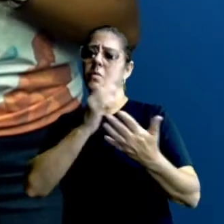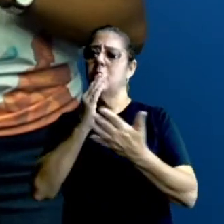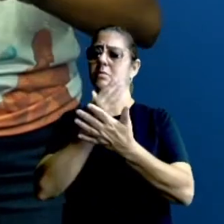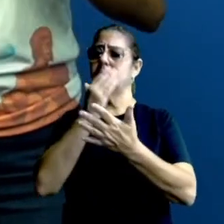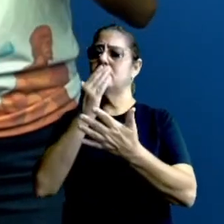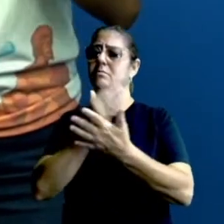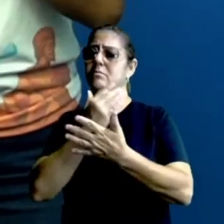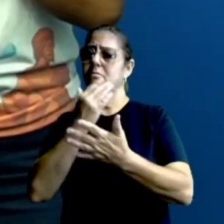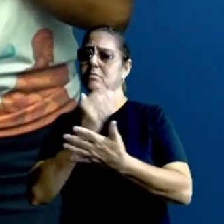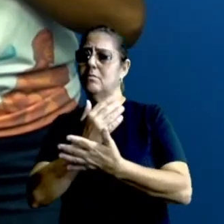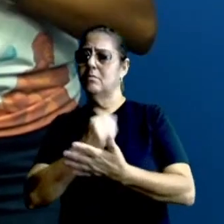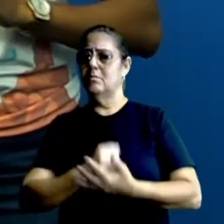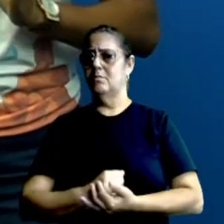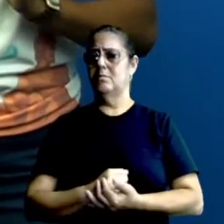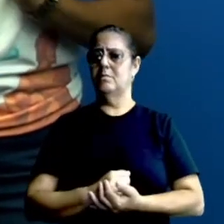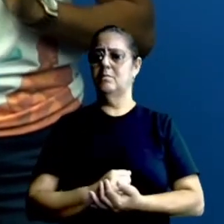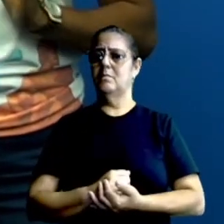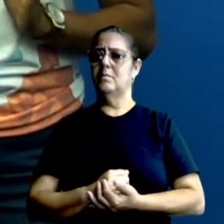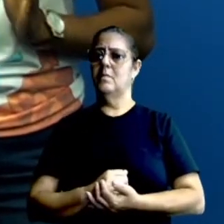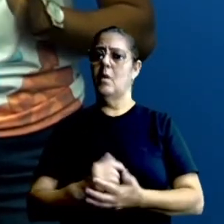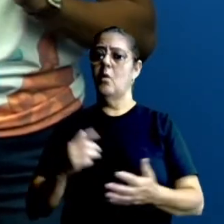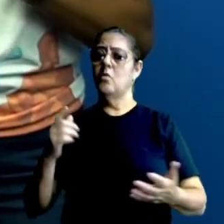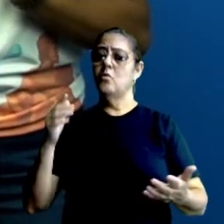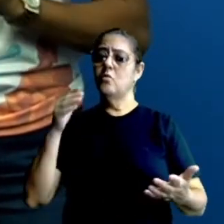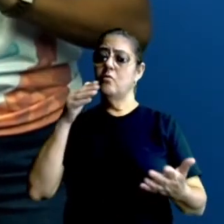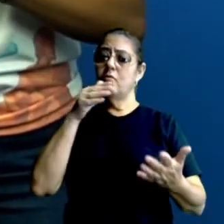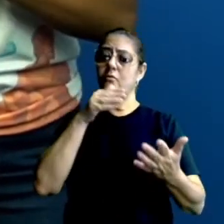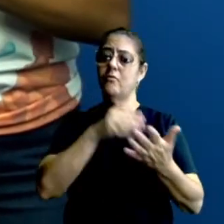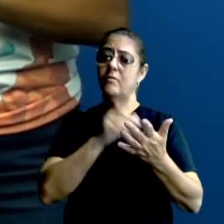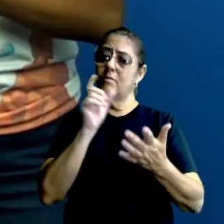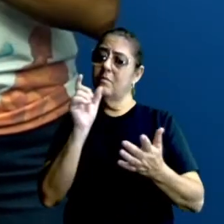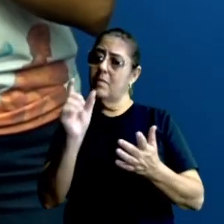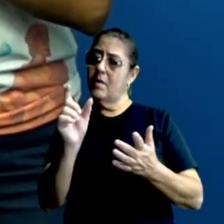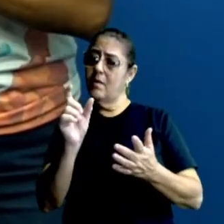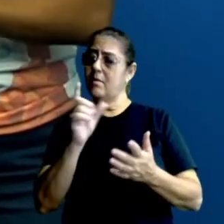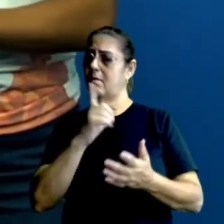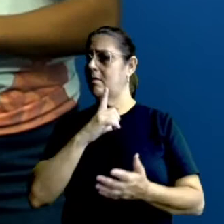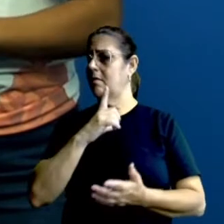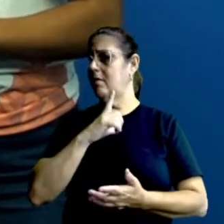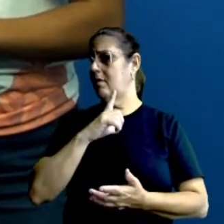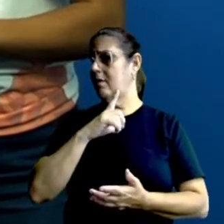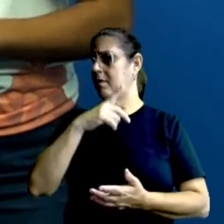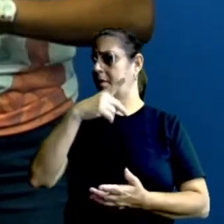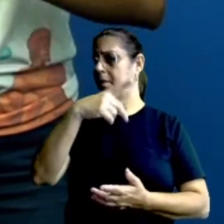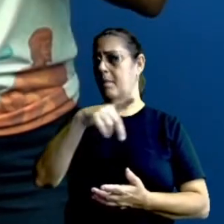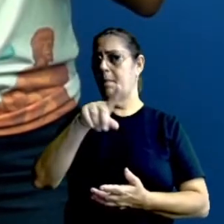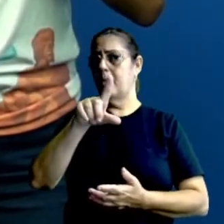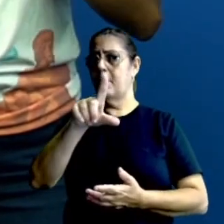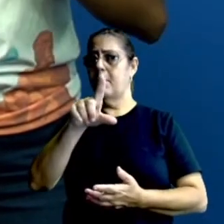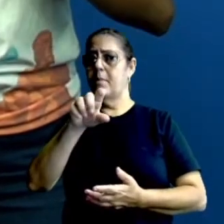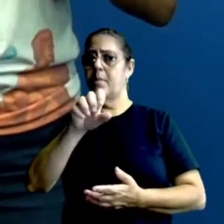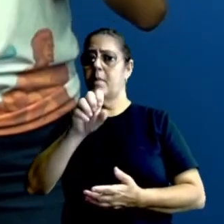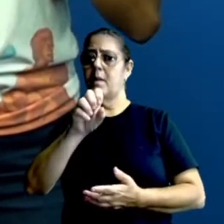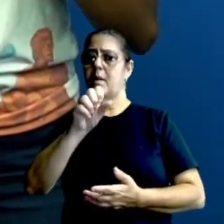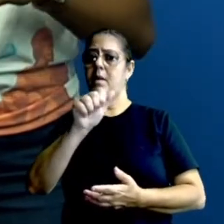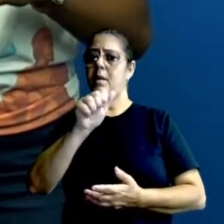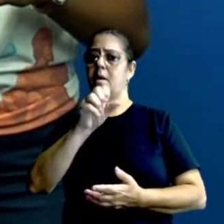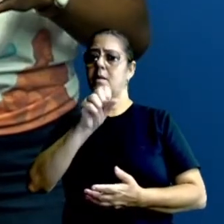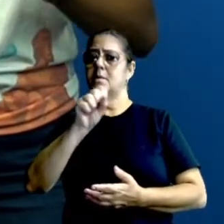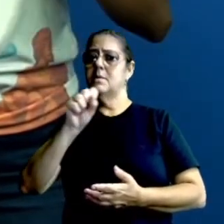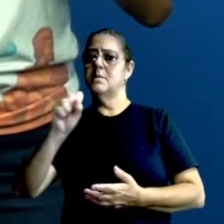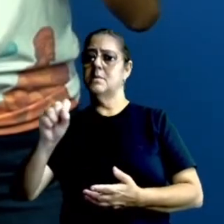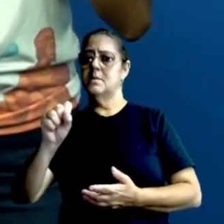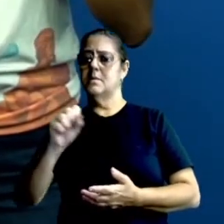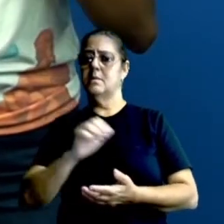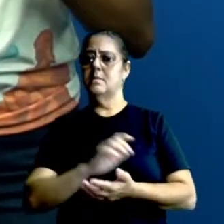essa expressão e nosso uma coisa no final eu tenho sempre a palavrinha please muito mas